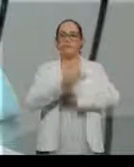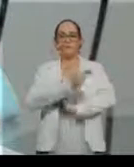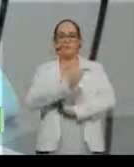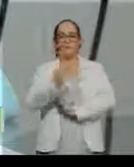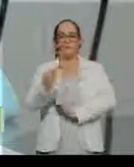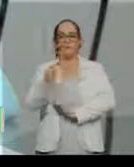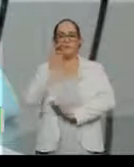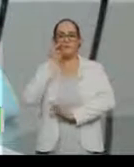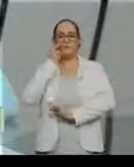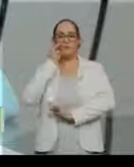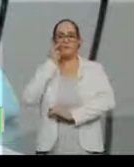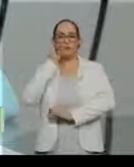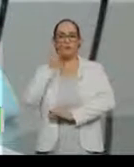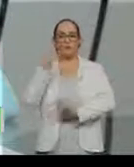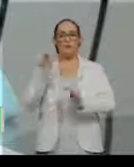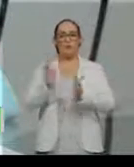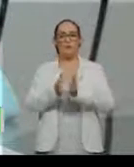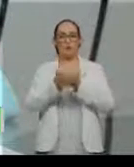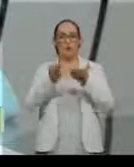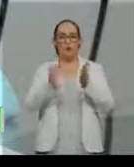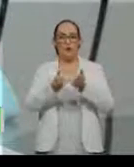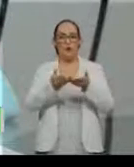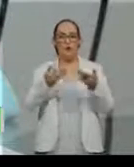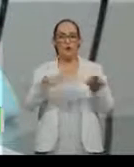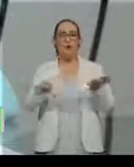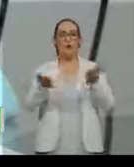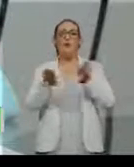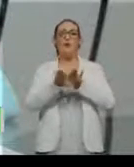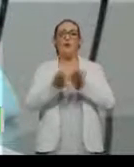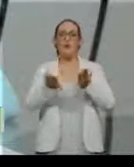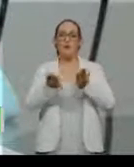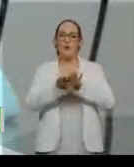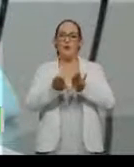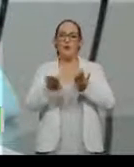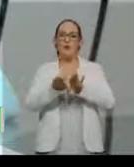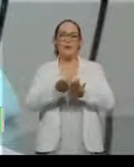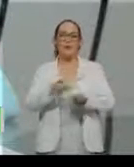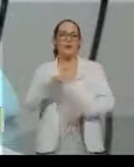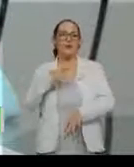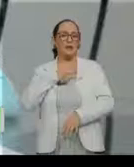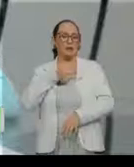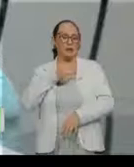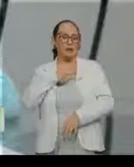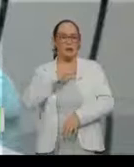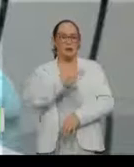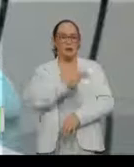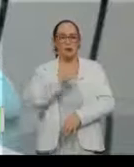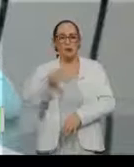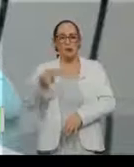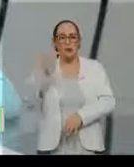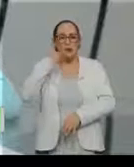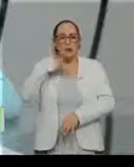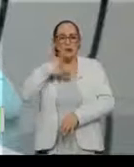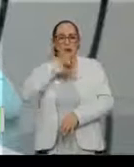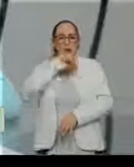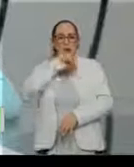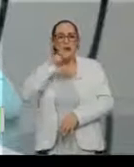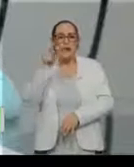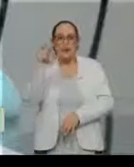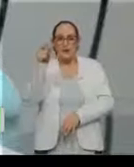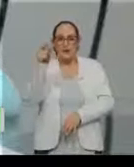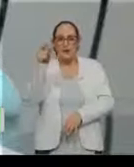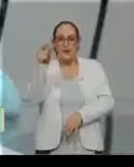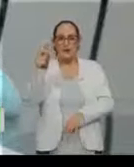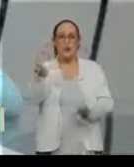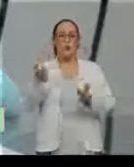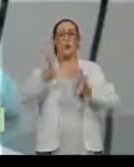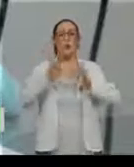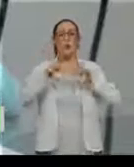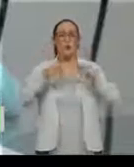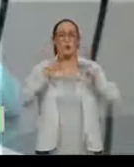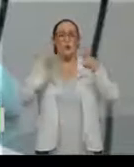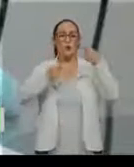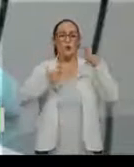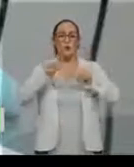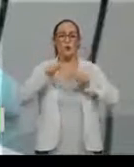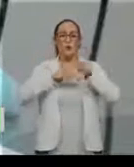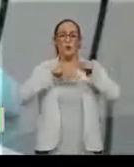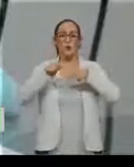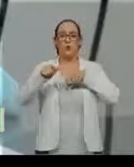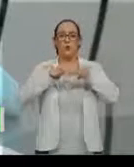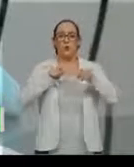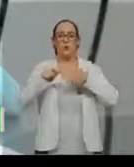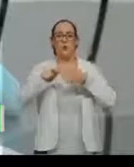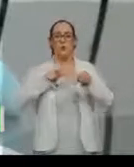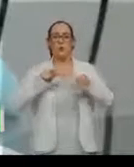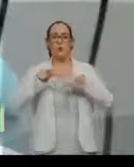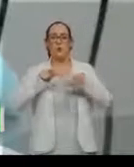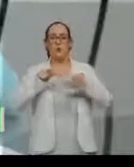mesmo tempo ele é chamado também de mãe dos ricos, né? E toda a política trabalhista que foi desenvolvida, né, as leis